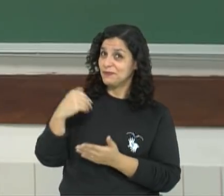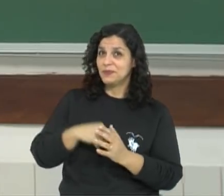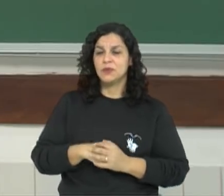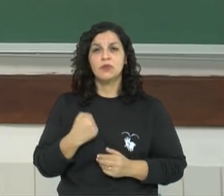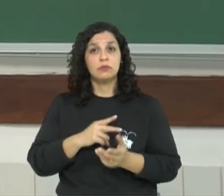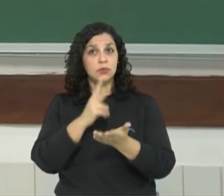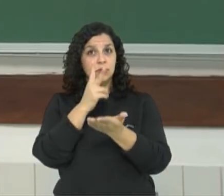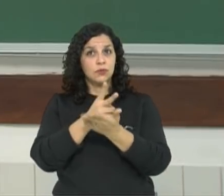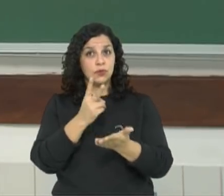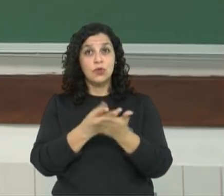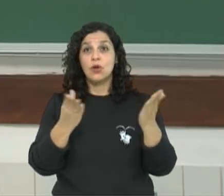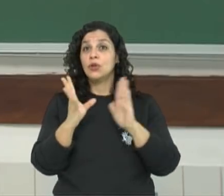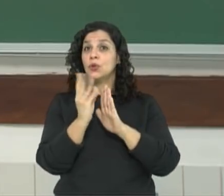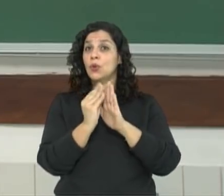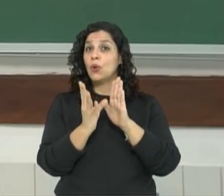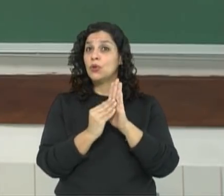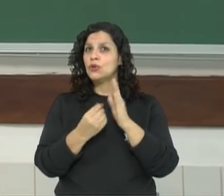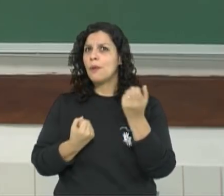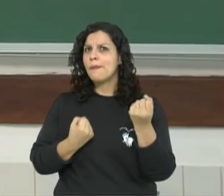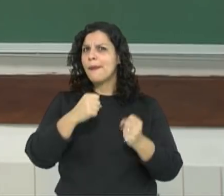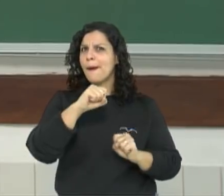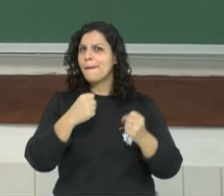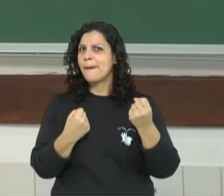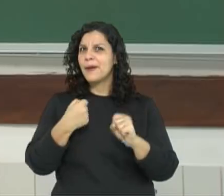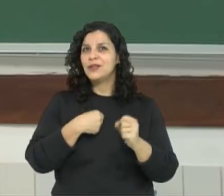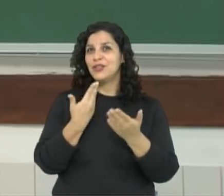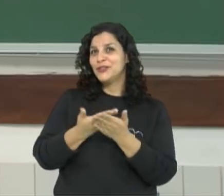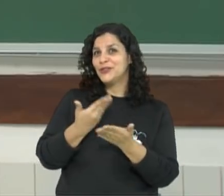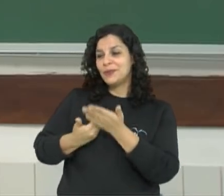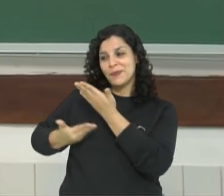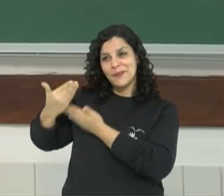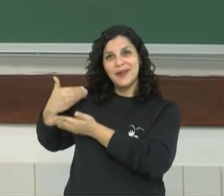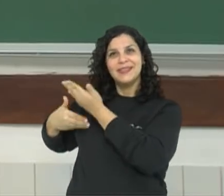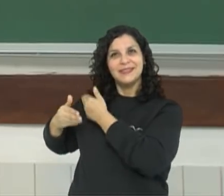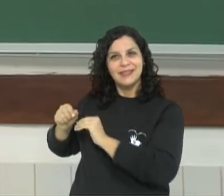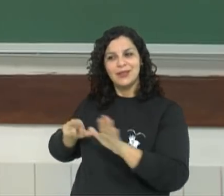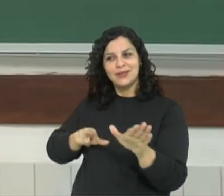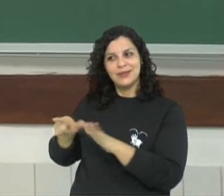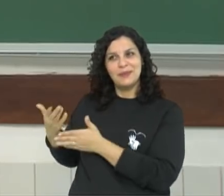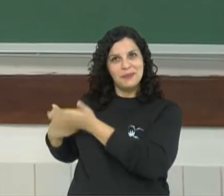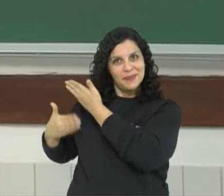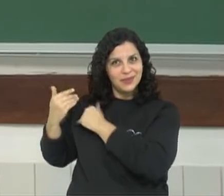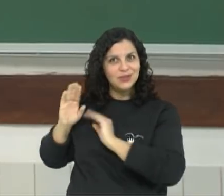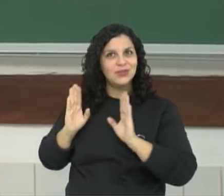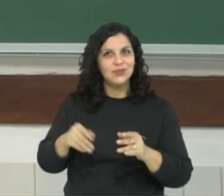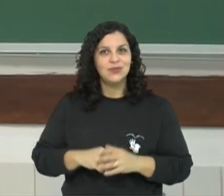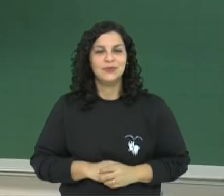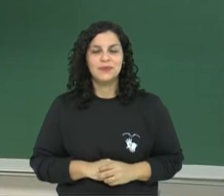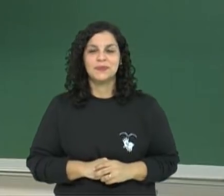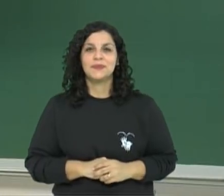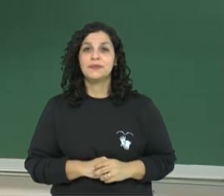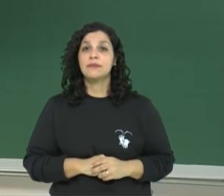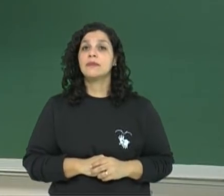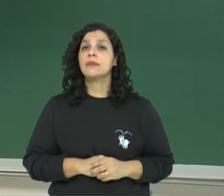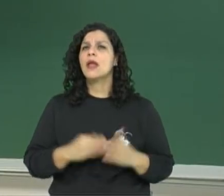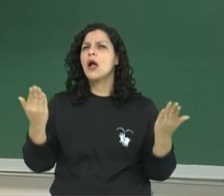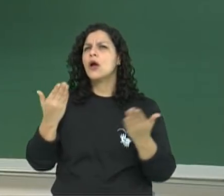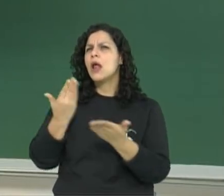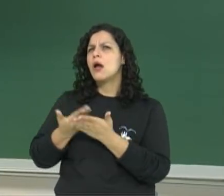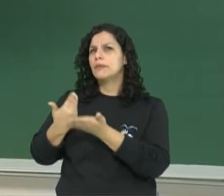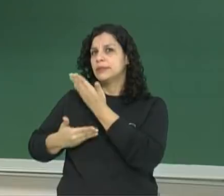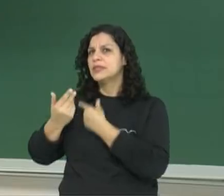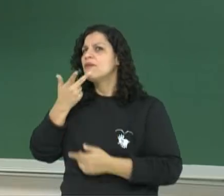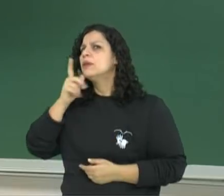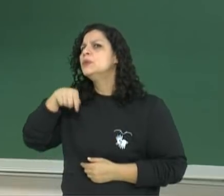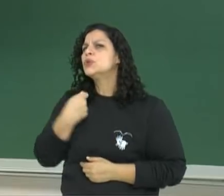vamos continuar aquele conteúdo de lutas que nós começamos umas aulas atrás. E olha só, na nossa última aula,